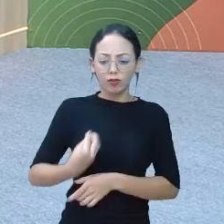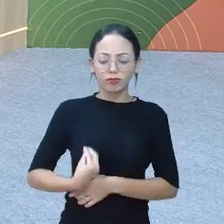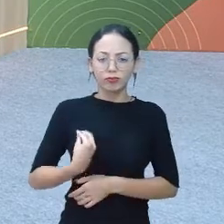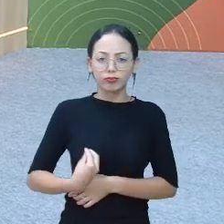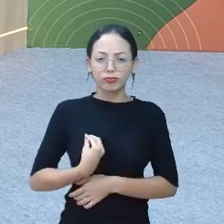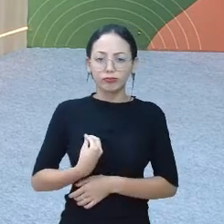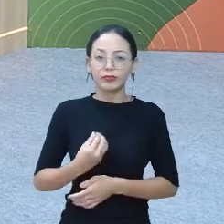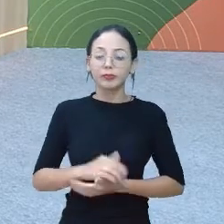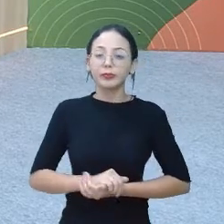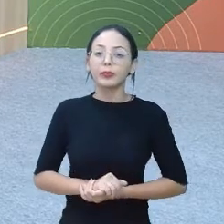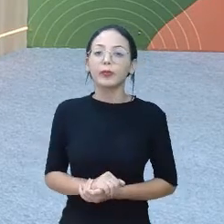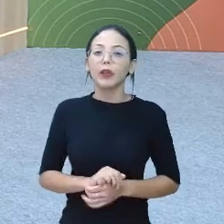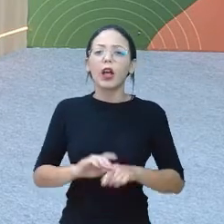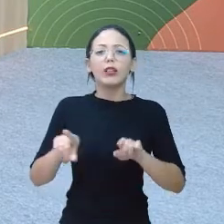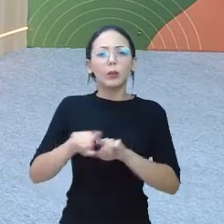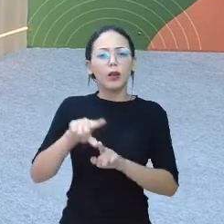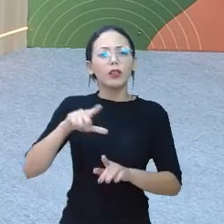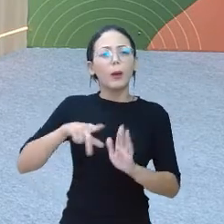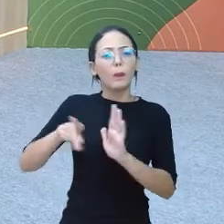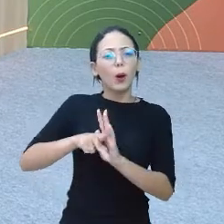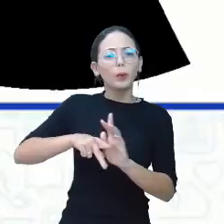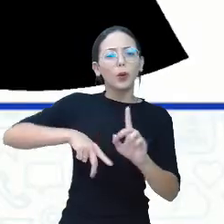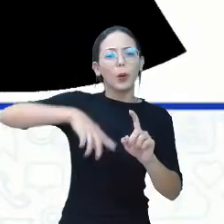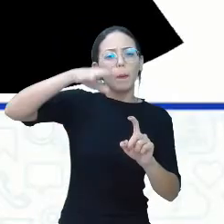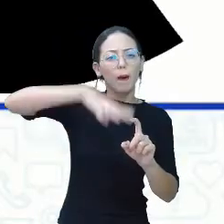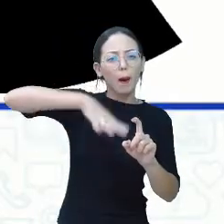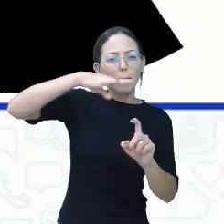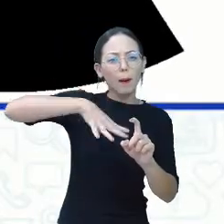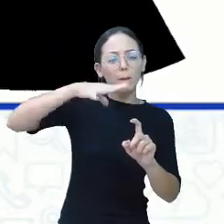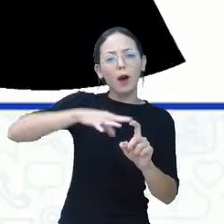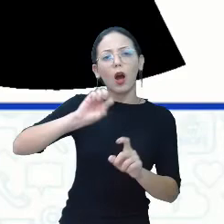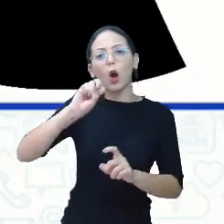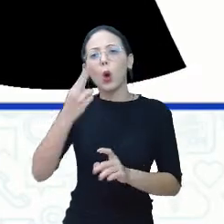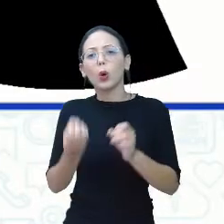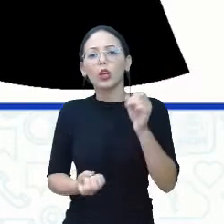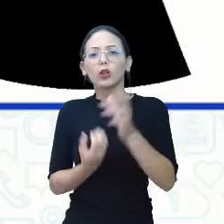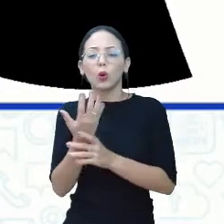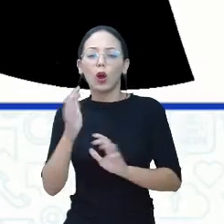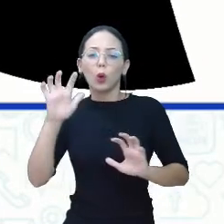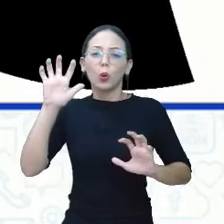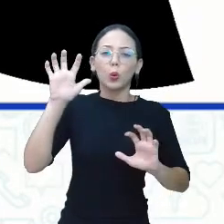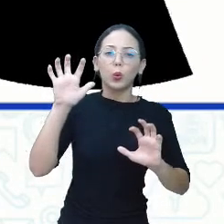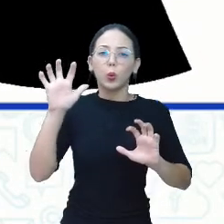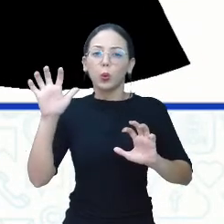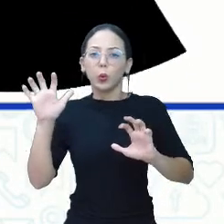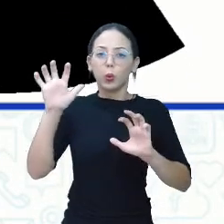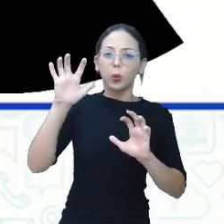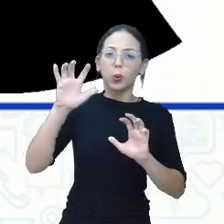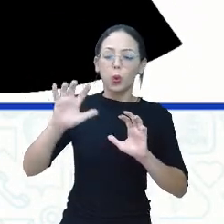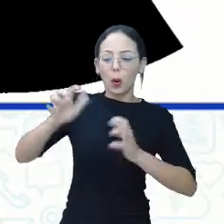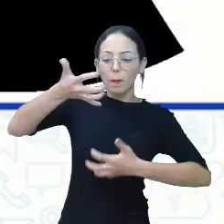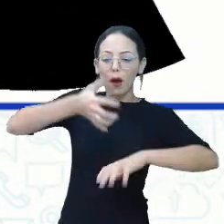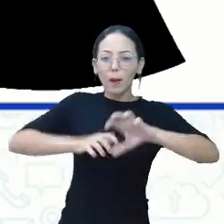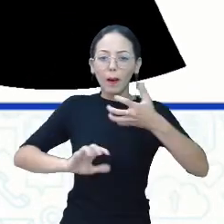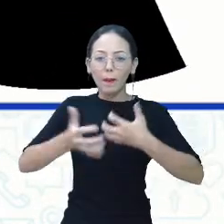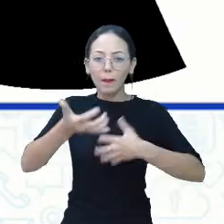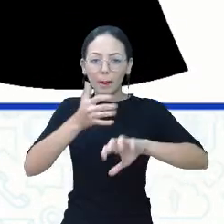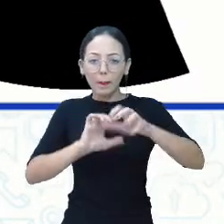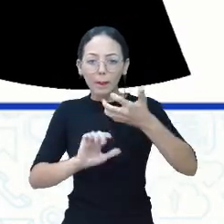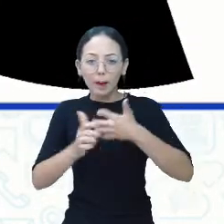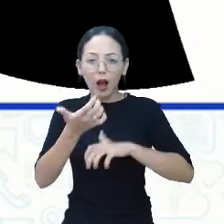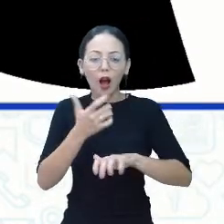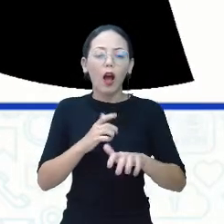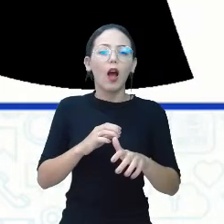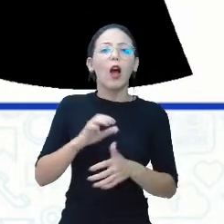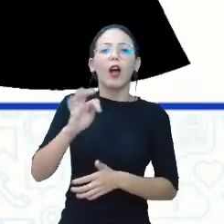A gente tem a presença de seres mitológicos ou de criaturas imaginárias, monstros, lendas, fadas,